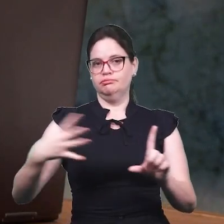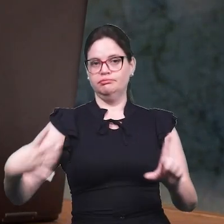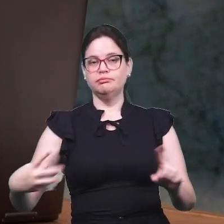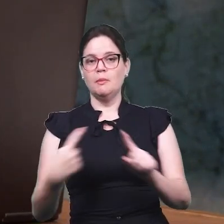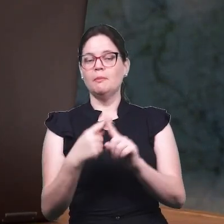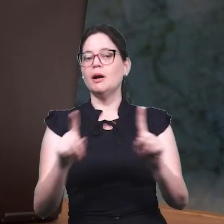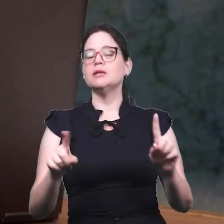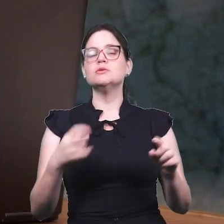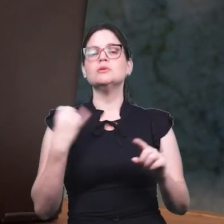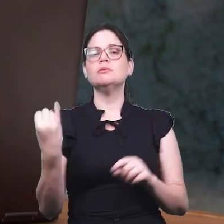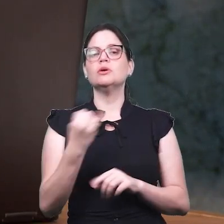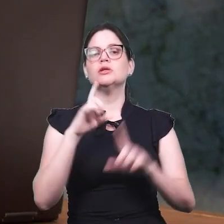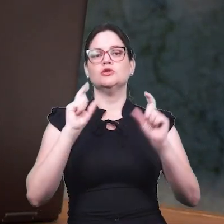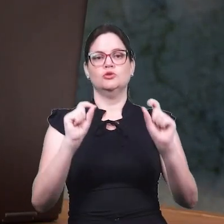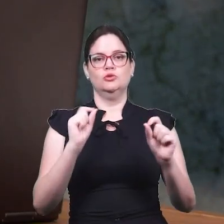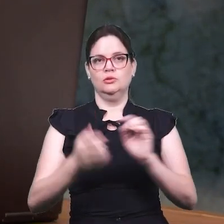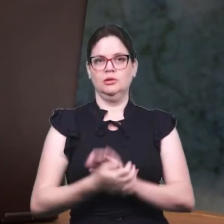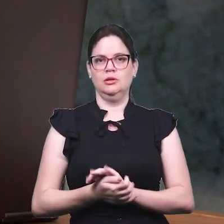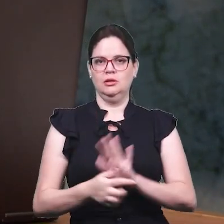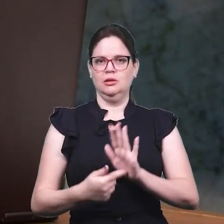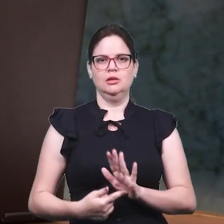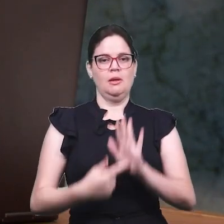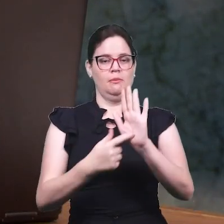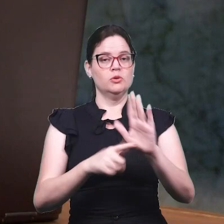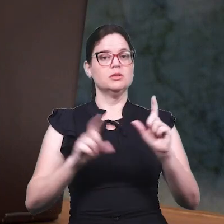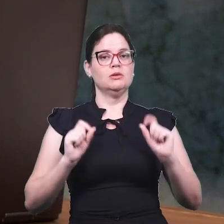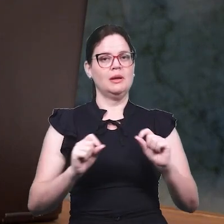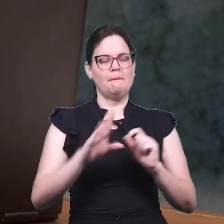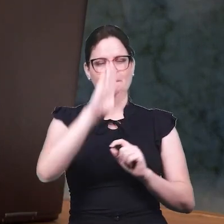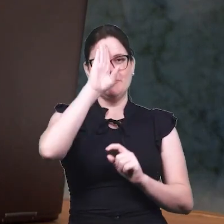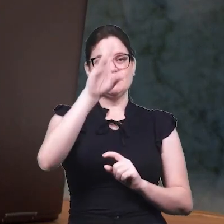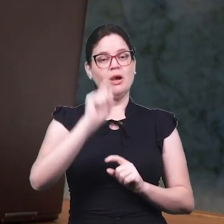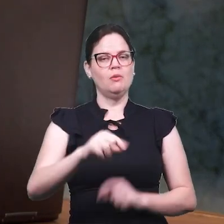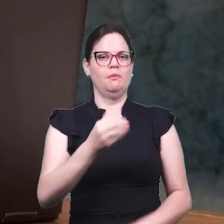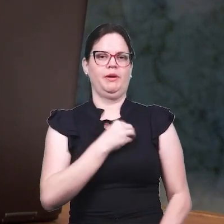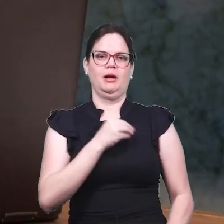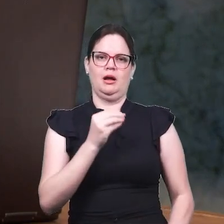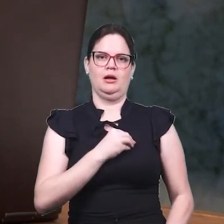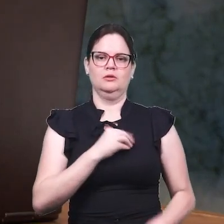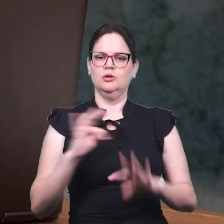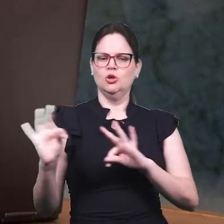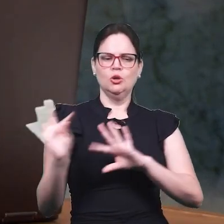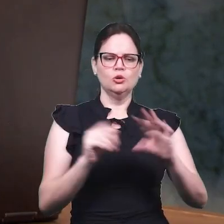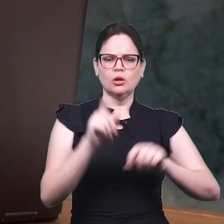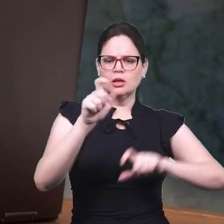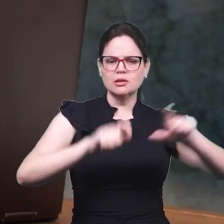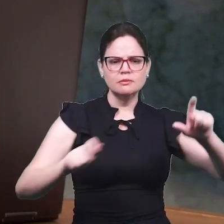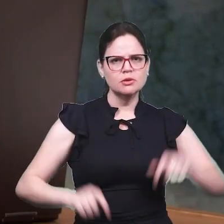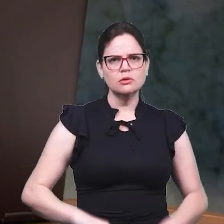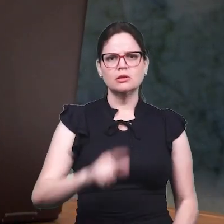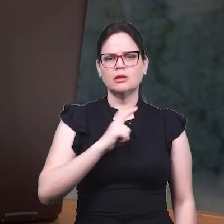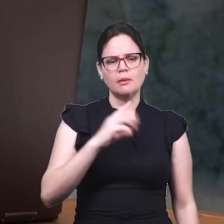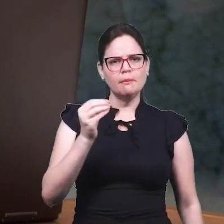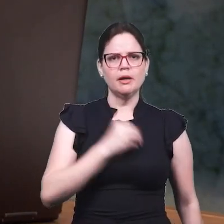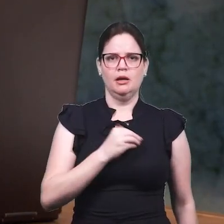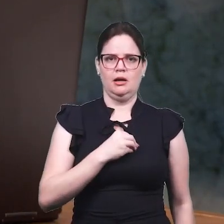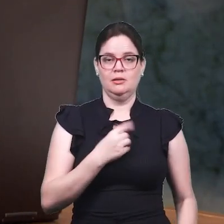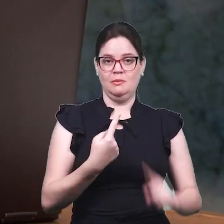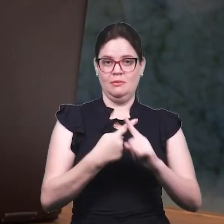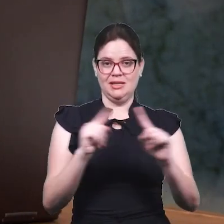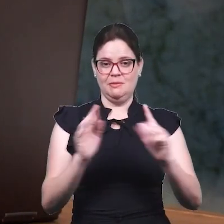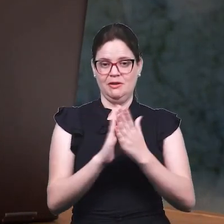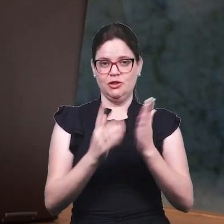aqui, ele está mostrando que todos os homens são inexcusáveis. A palavra de Deus, ele não se dirige a um